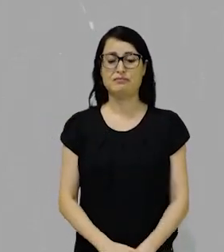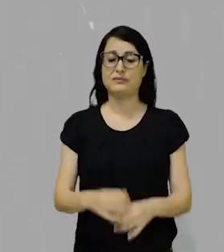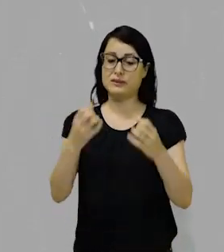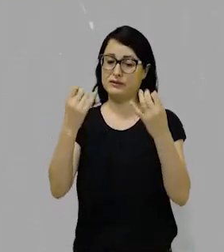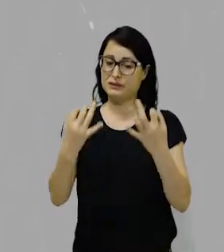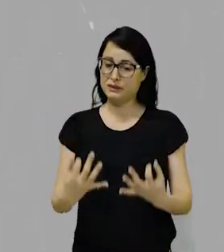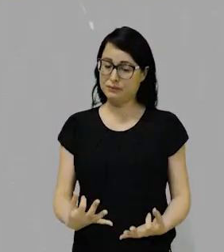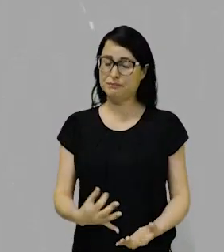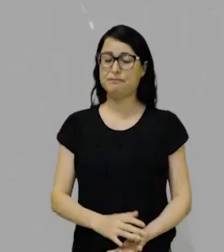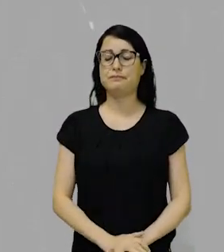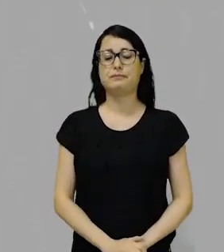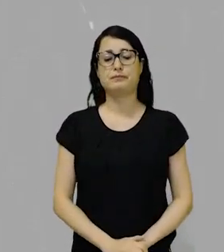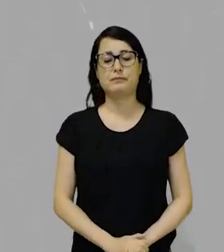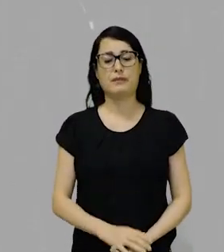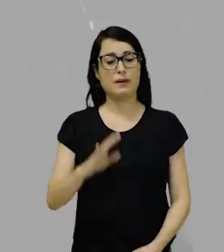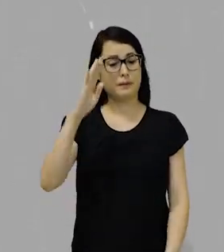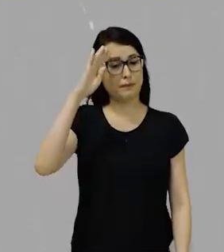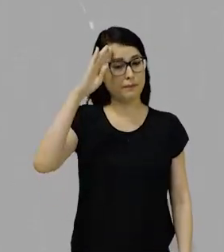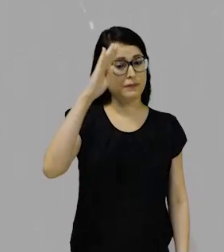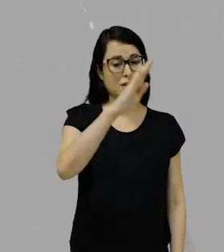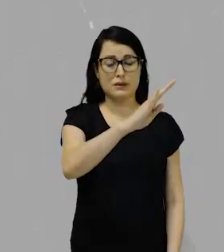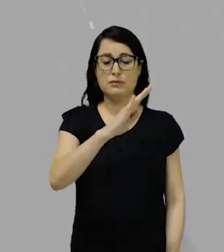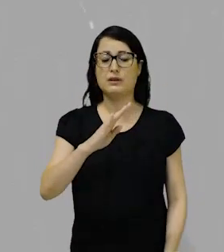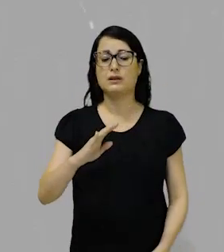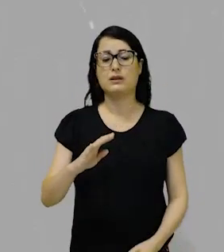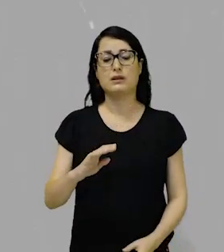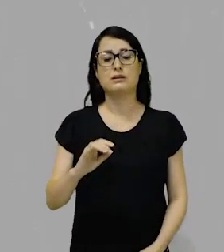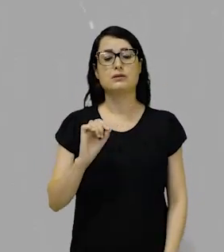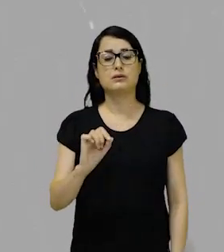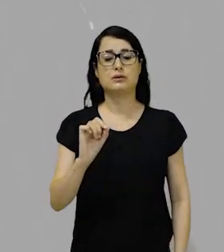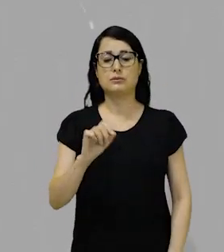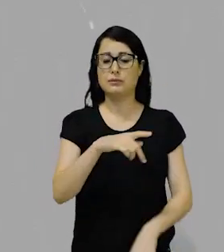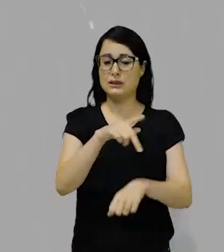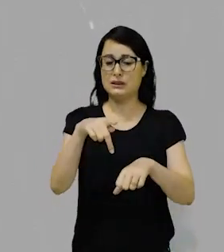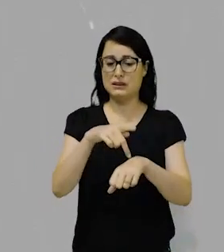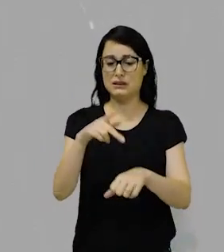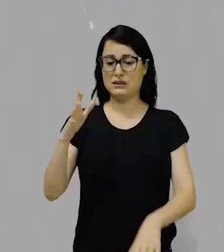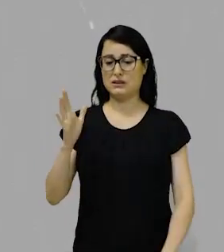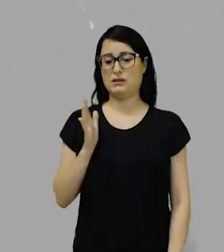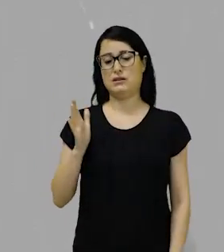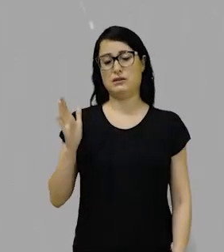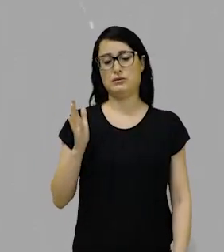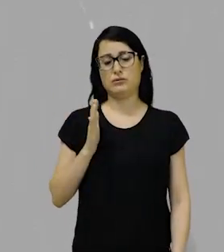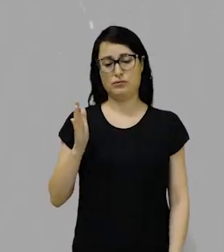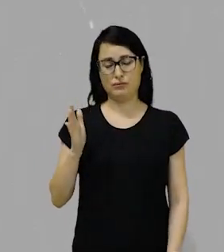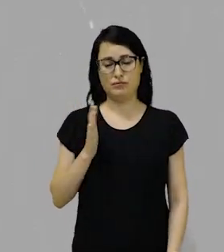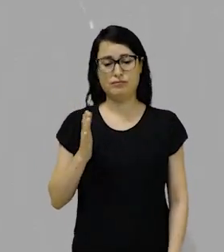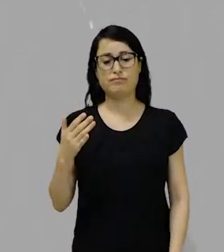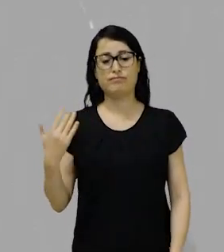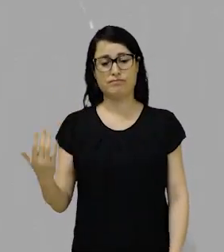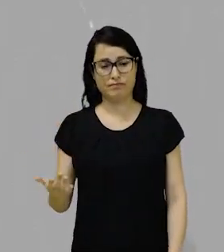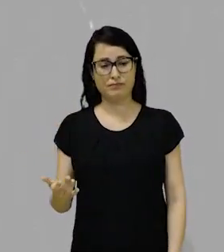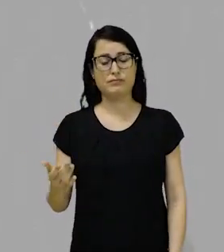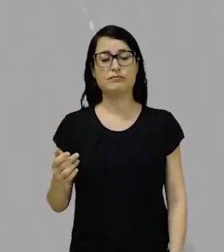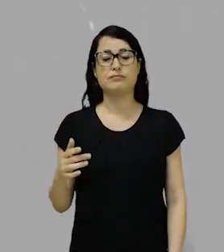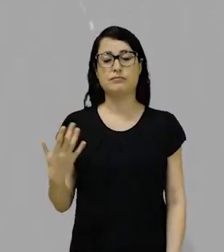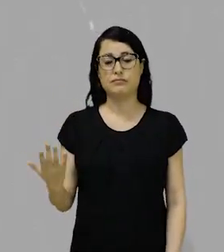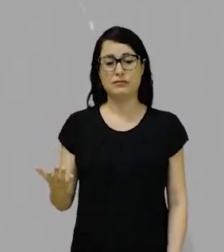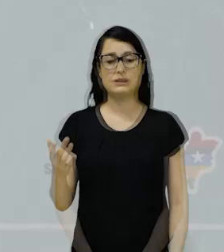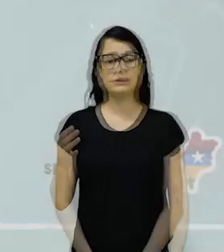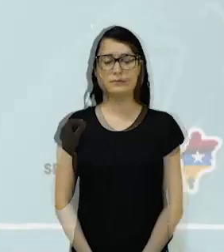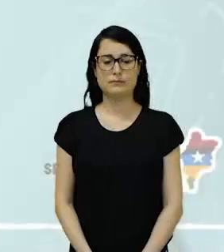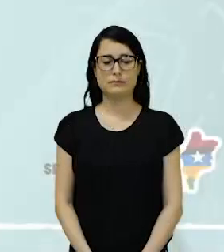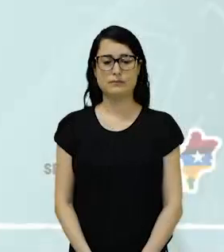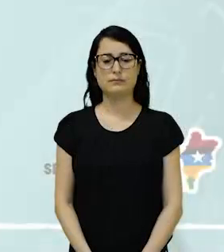tá? Principalmente onde? Nos países ricos, beleza? Sintetizou aí o papel das revoluções? Tenho certeza que sim,